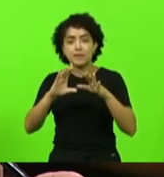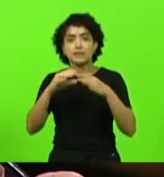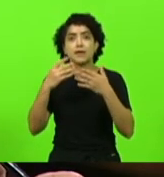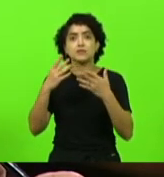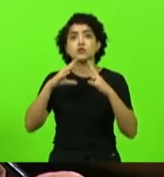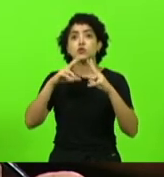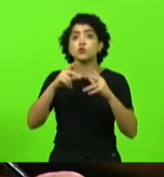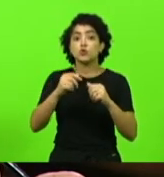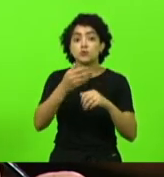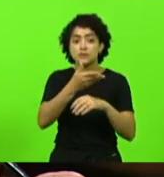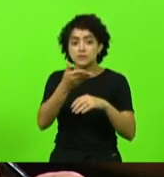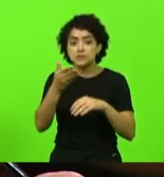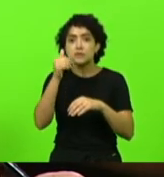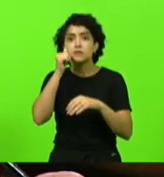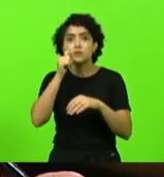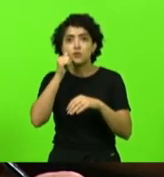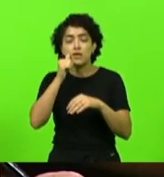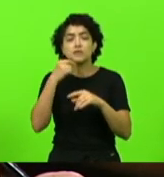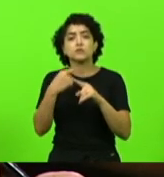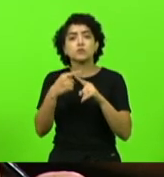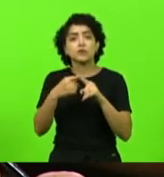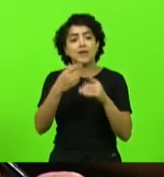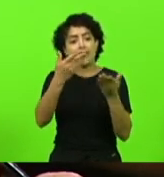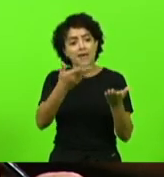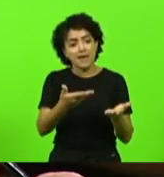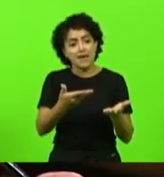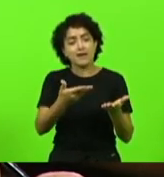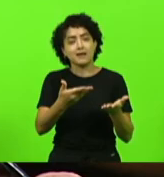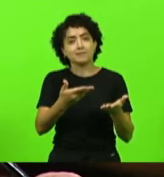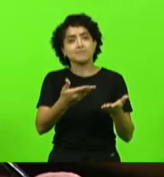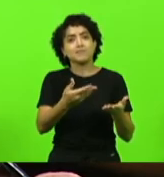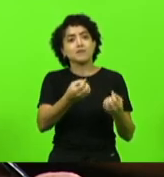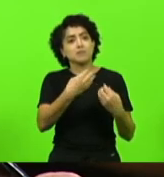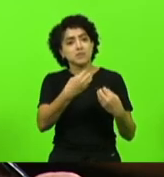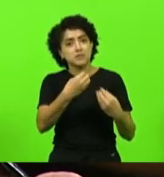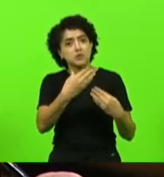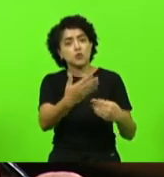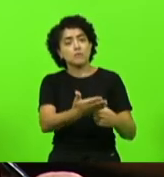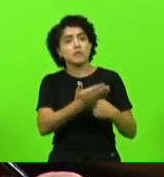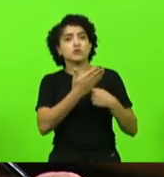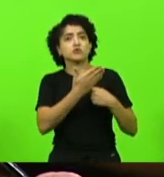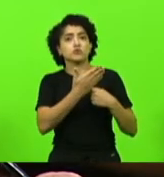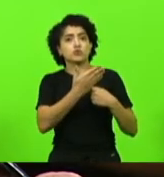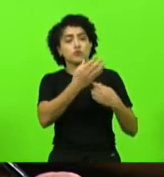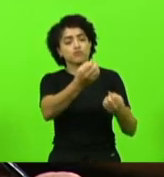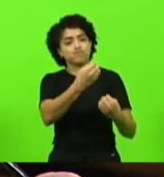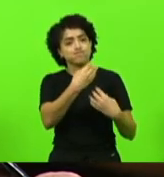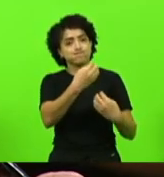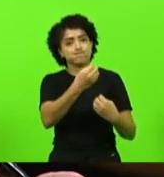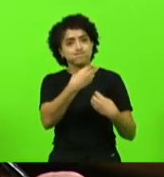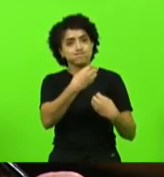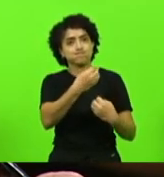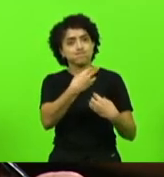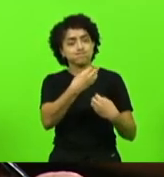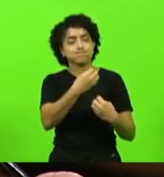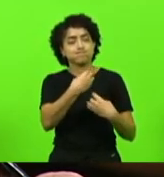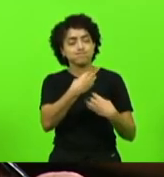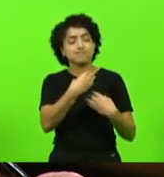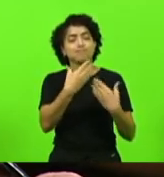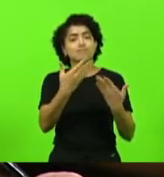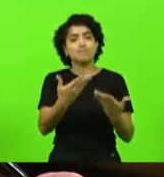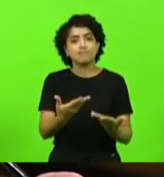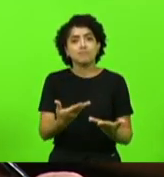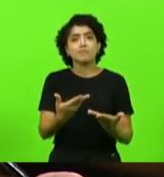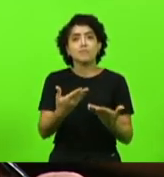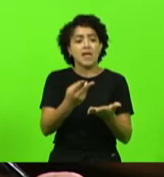essas mulheres, foi porque ela me deu a energia necessária, me deu o ensinamento necessário, me ensinou a chamar o